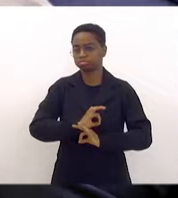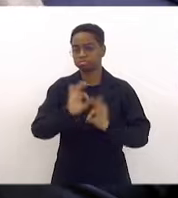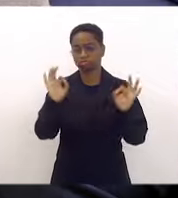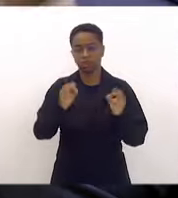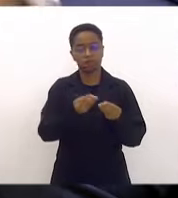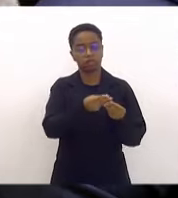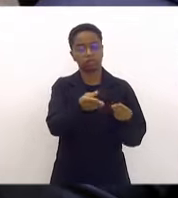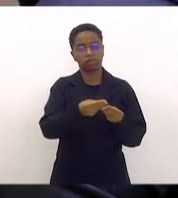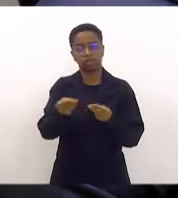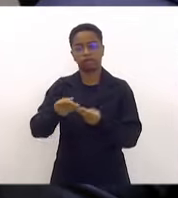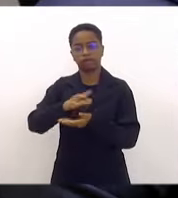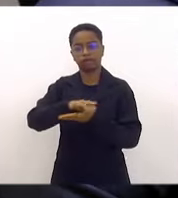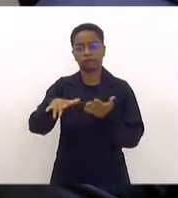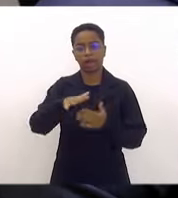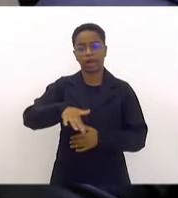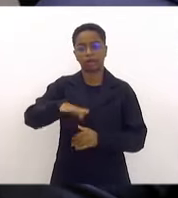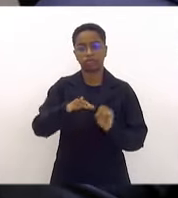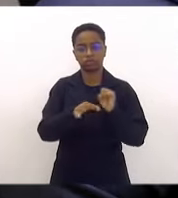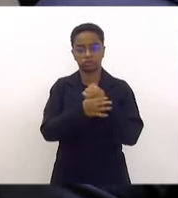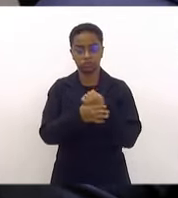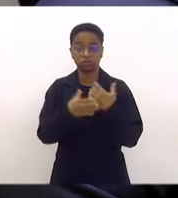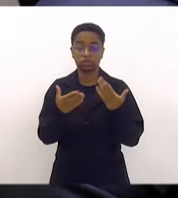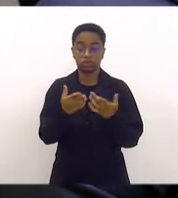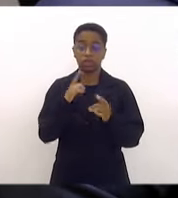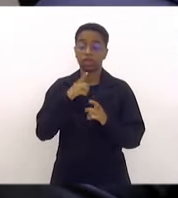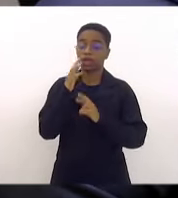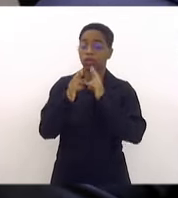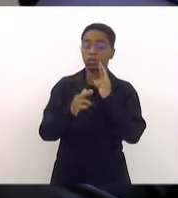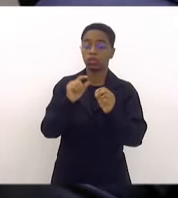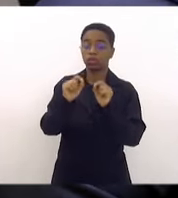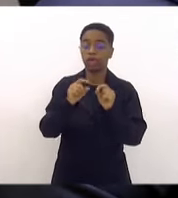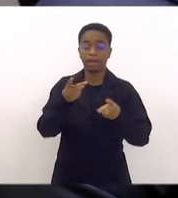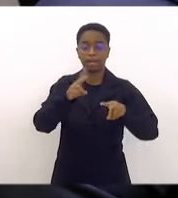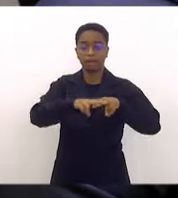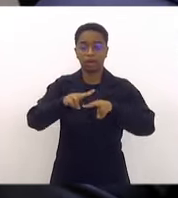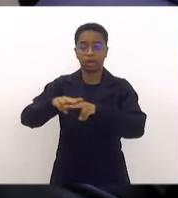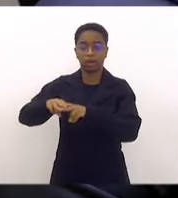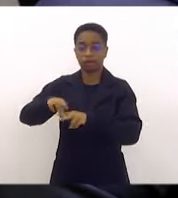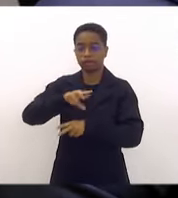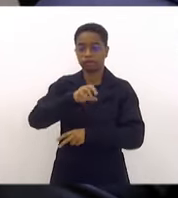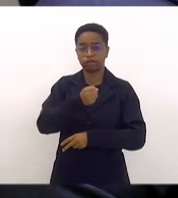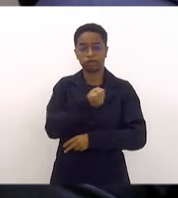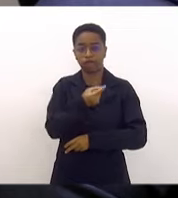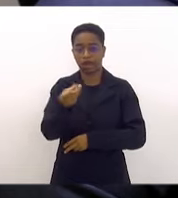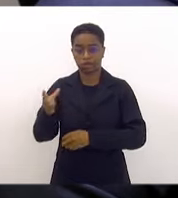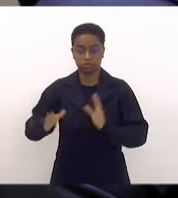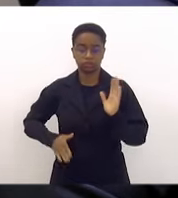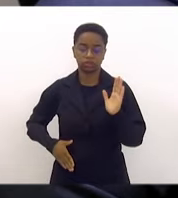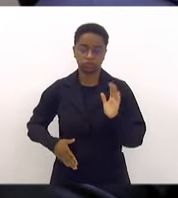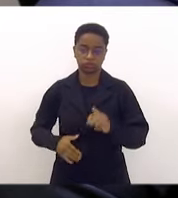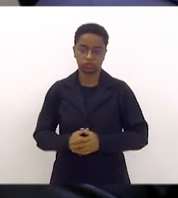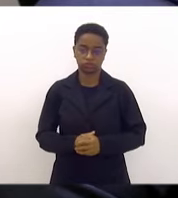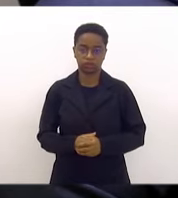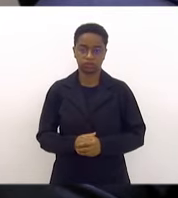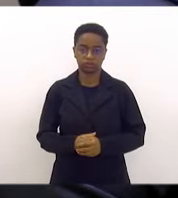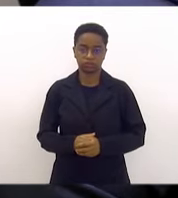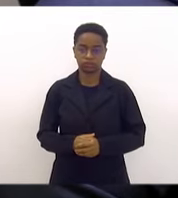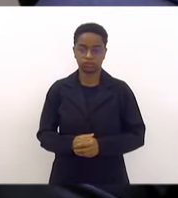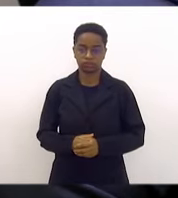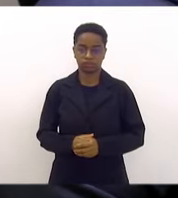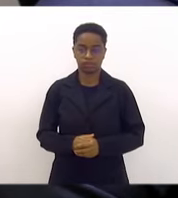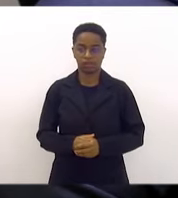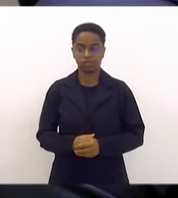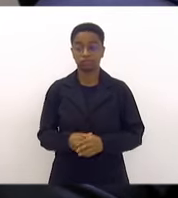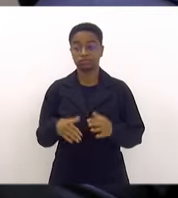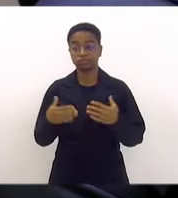para várias forças de segurança e que resultou na prisão de vários eh bandidos e então e eh E